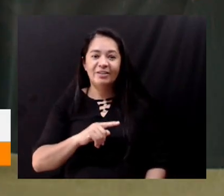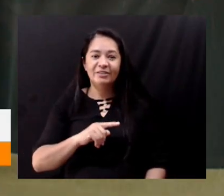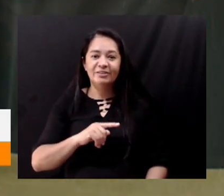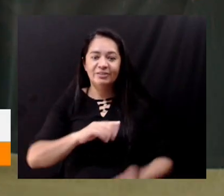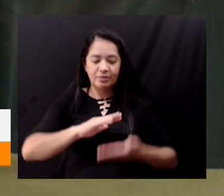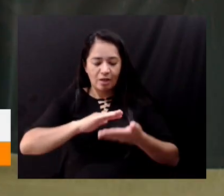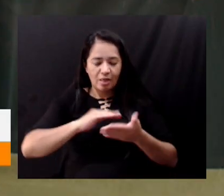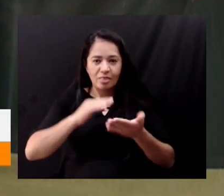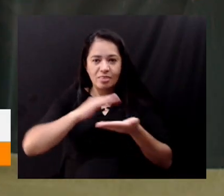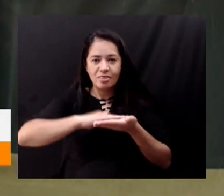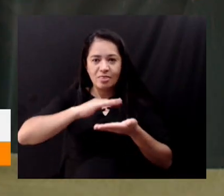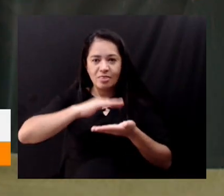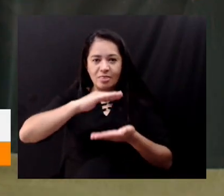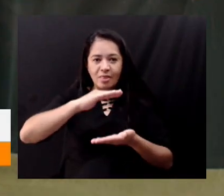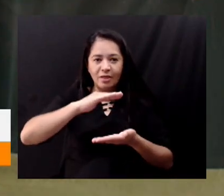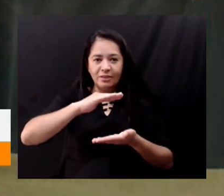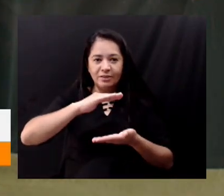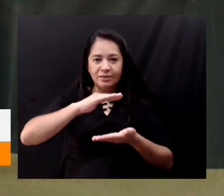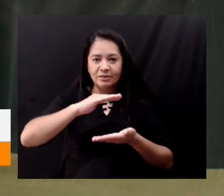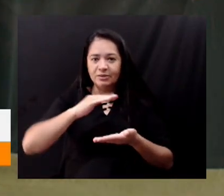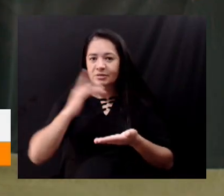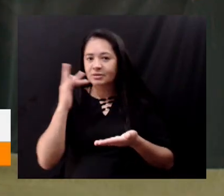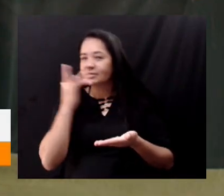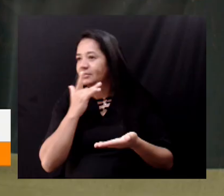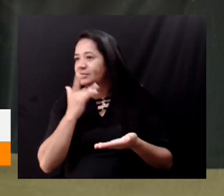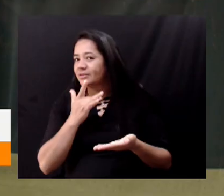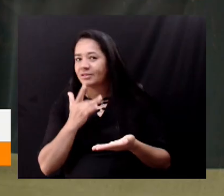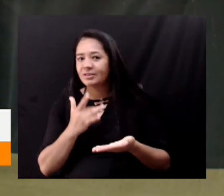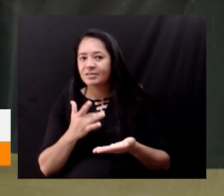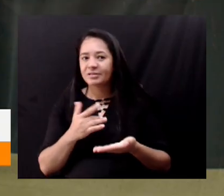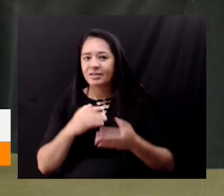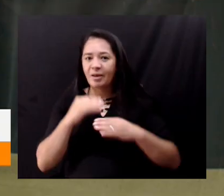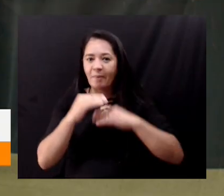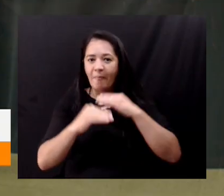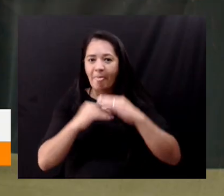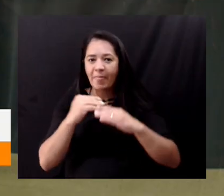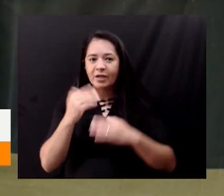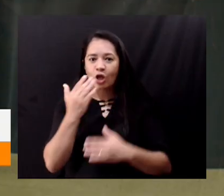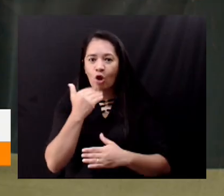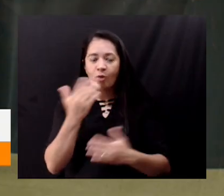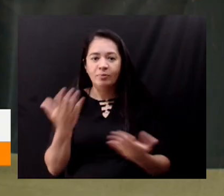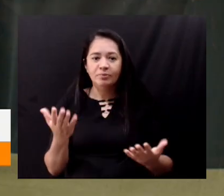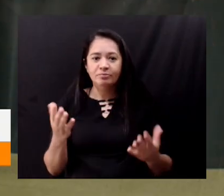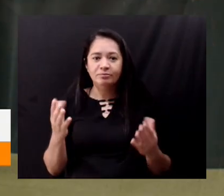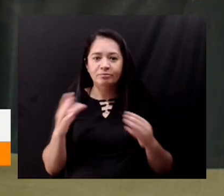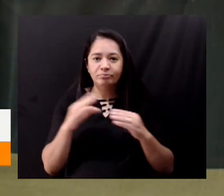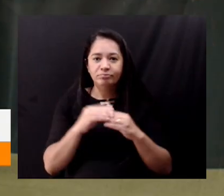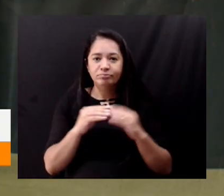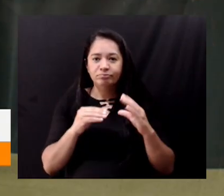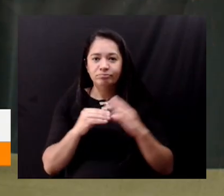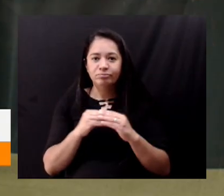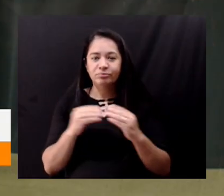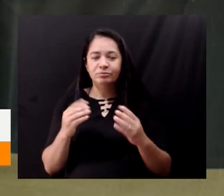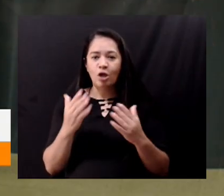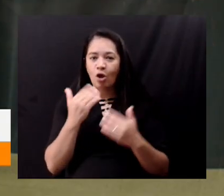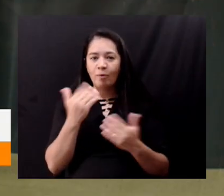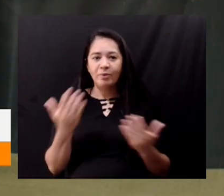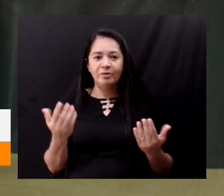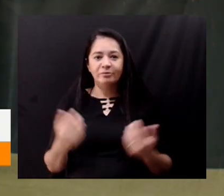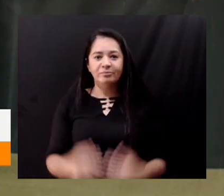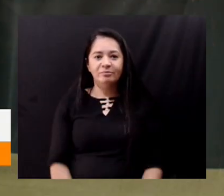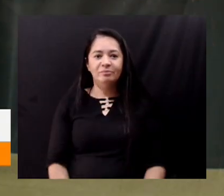cheio de vi isso. massinha, você viu? Cheio de massinha, assim, e comendo a lasanha. Daí vídeo de um monte de comida